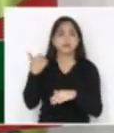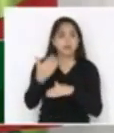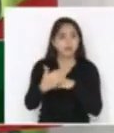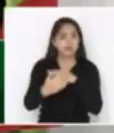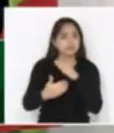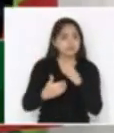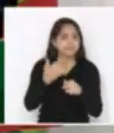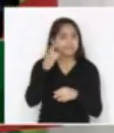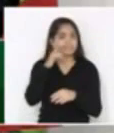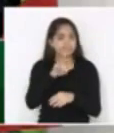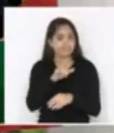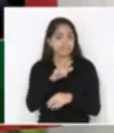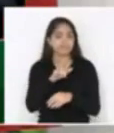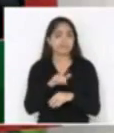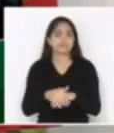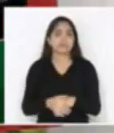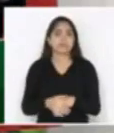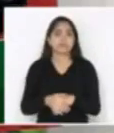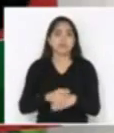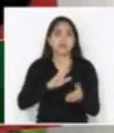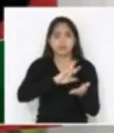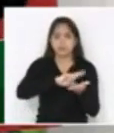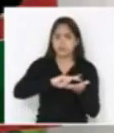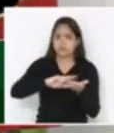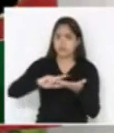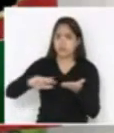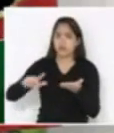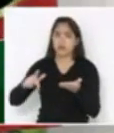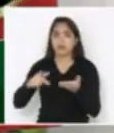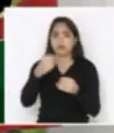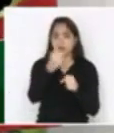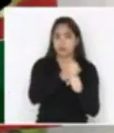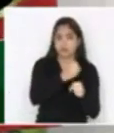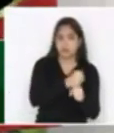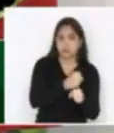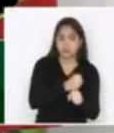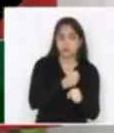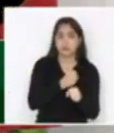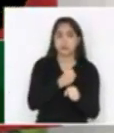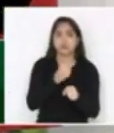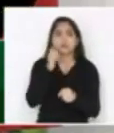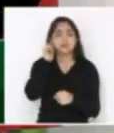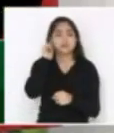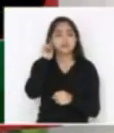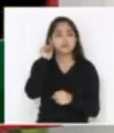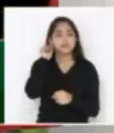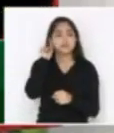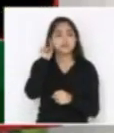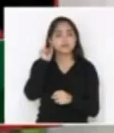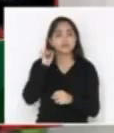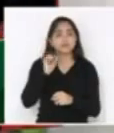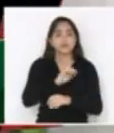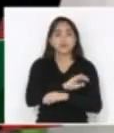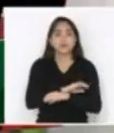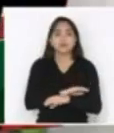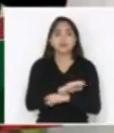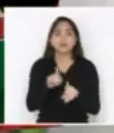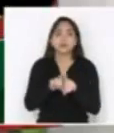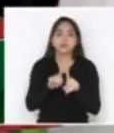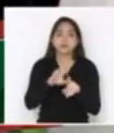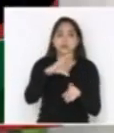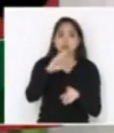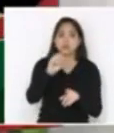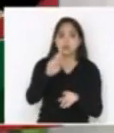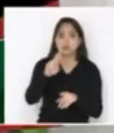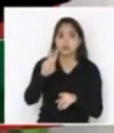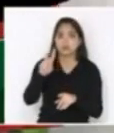agora temos várias obras. Ah, ali era uma luta do Corvo Branco, né? Foi uma luta